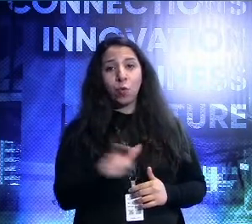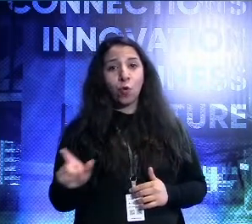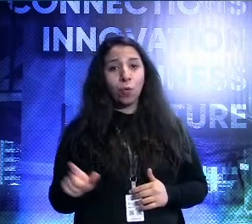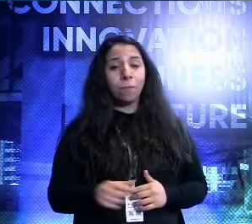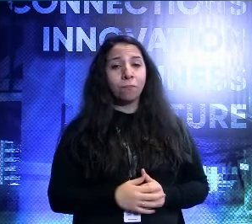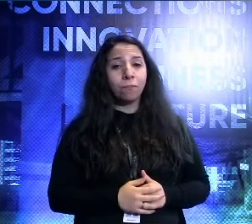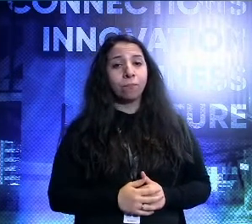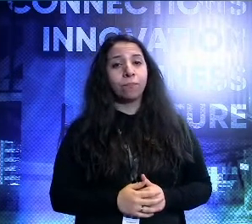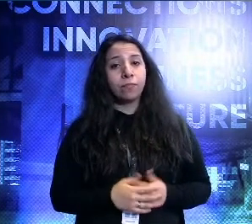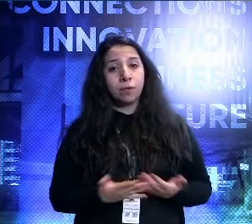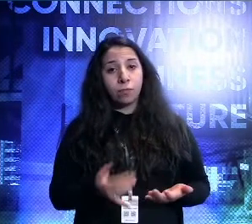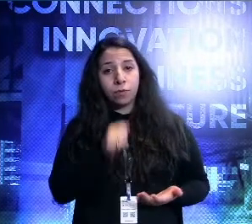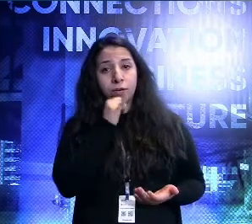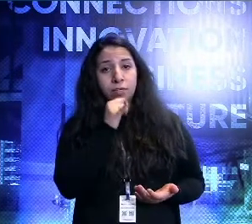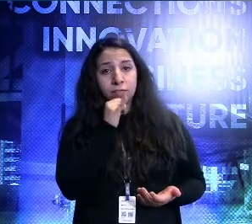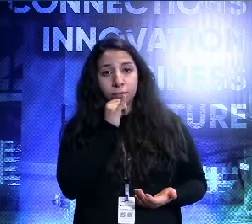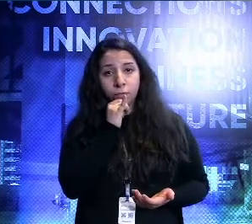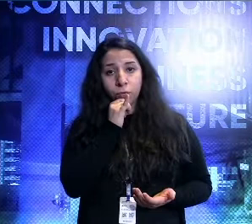Vamos pegar como exemplo aqui